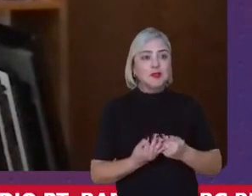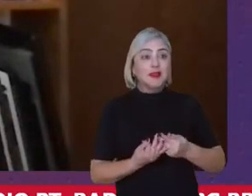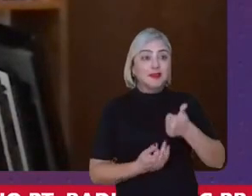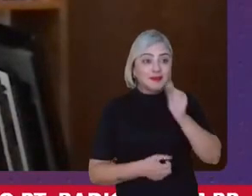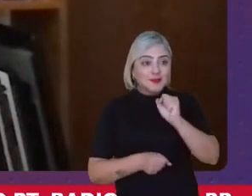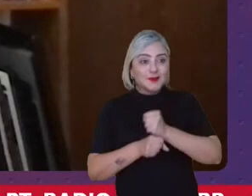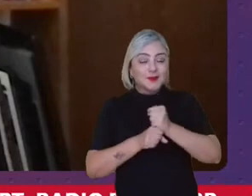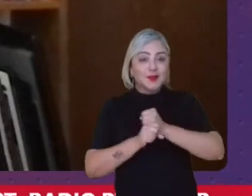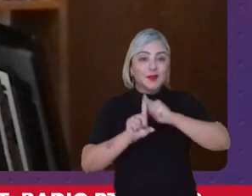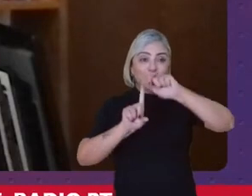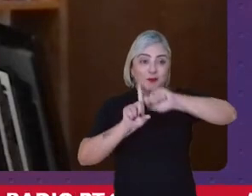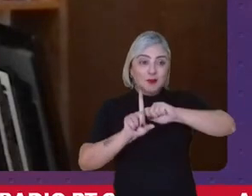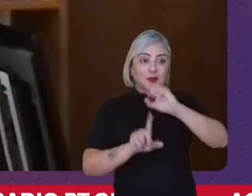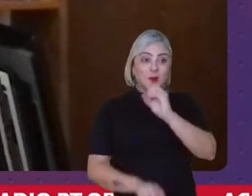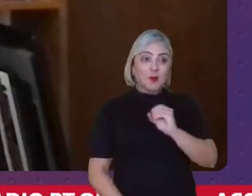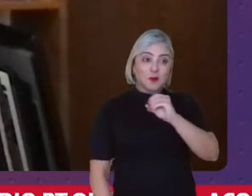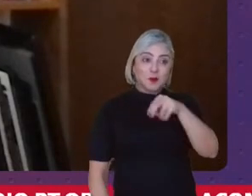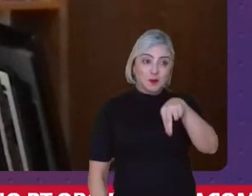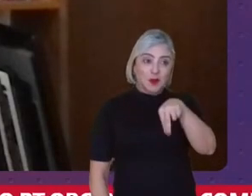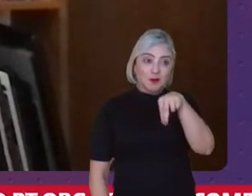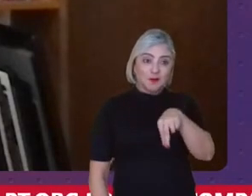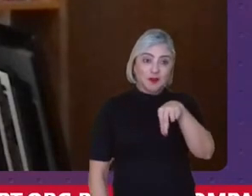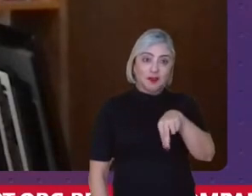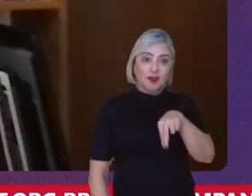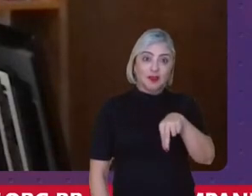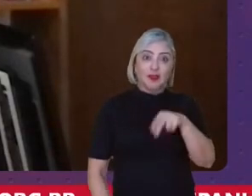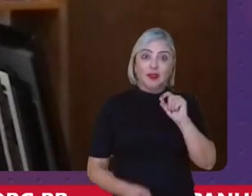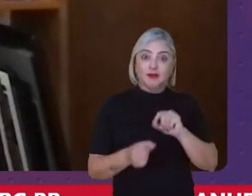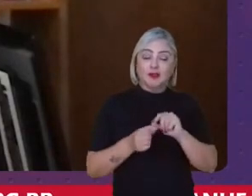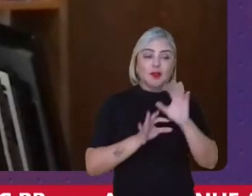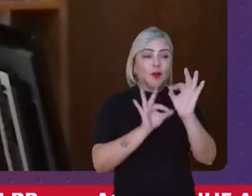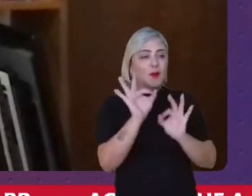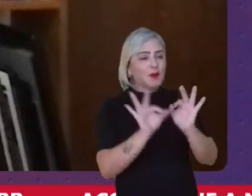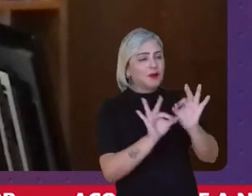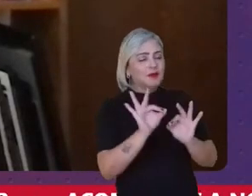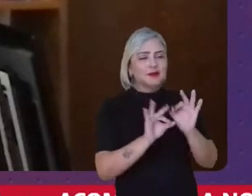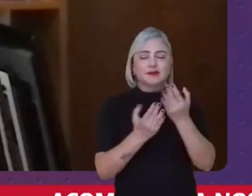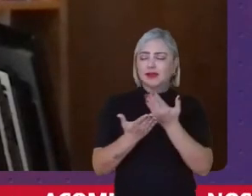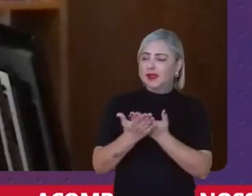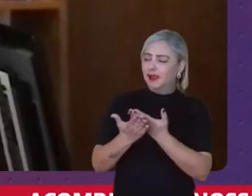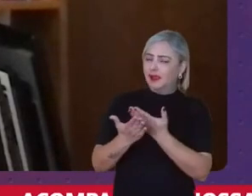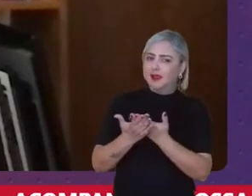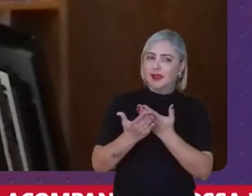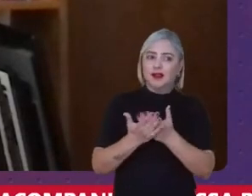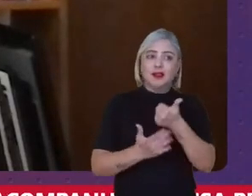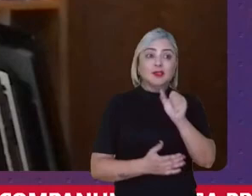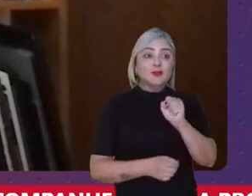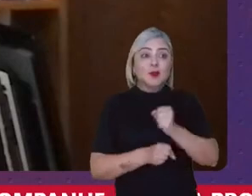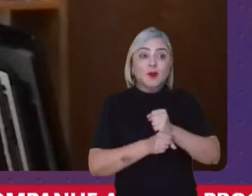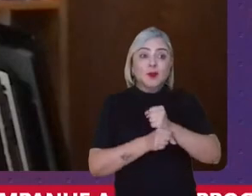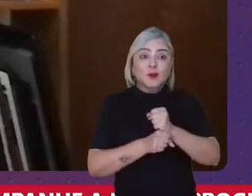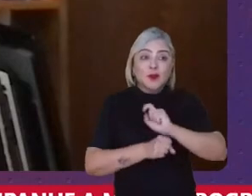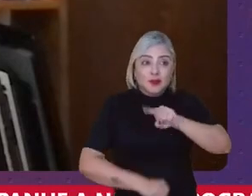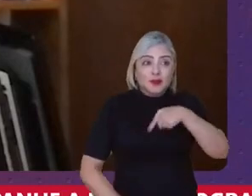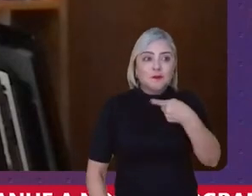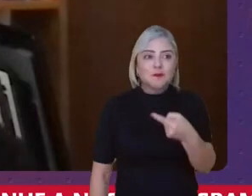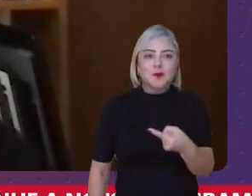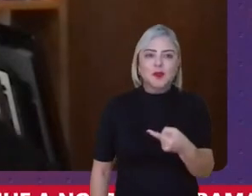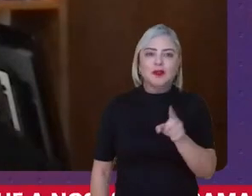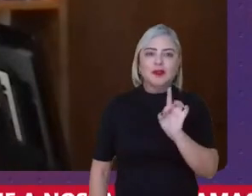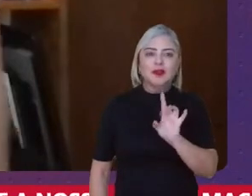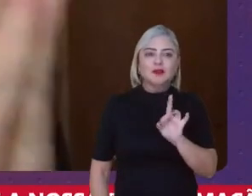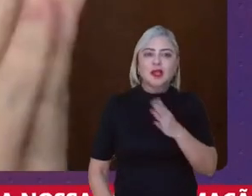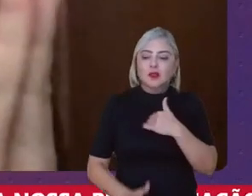né? Nesse mês de outubro e novembro, quando a gente está organizando essa aula, 18 anos depois, não